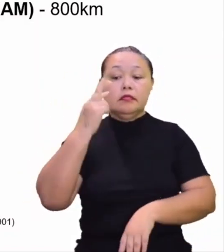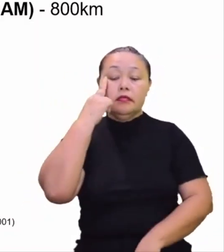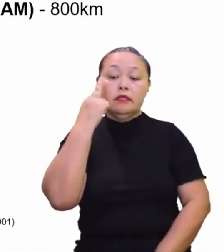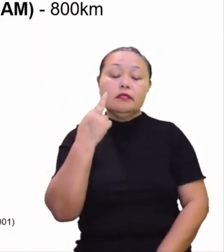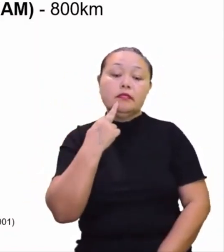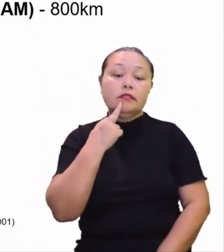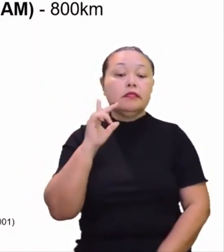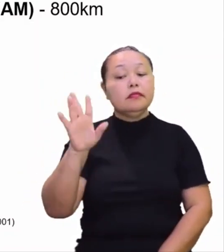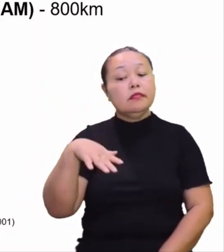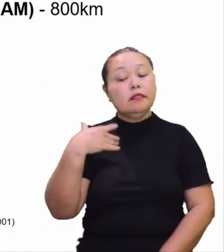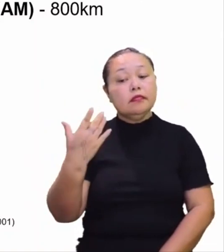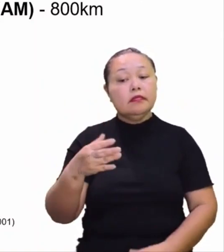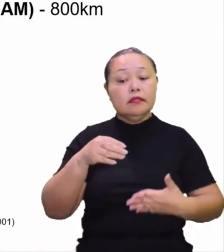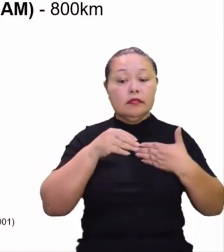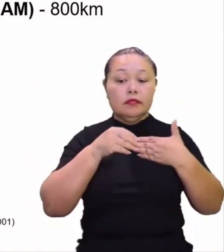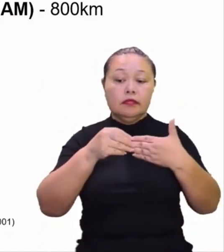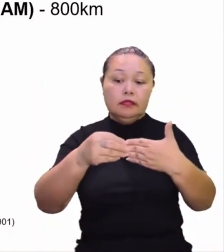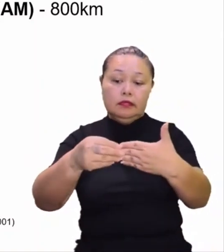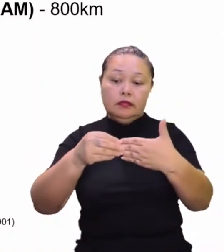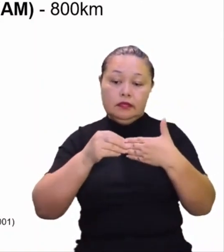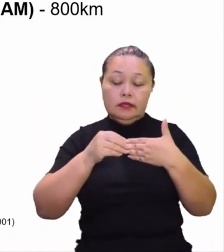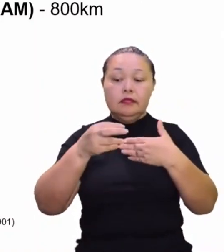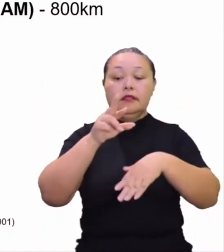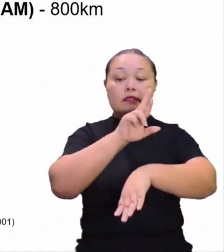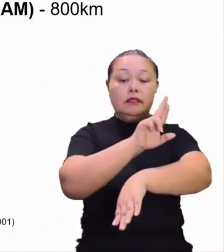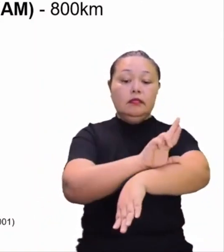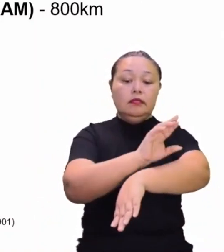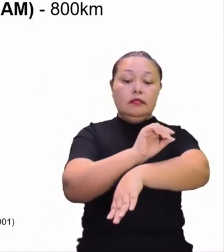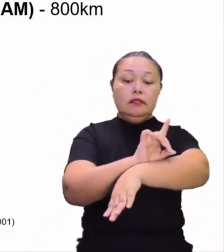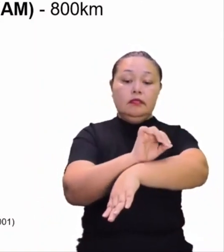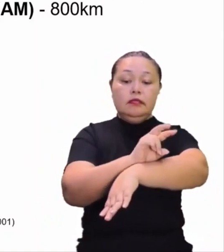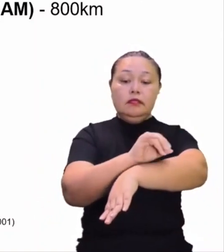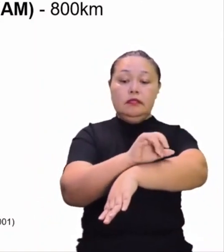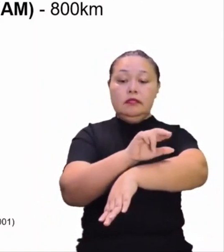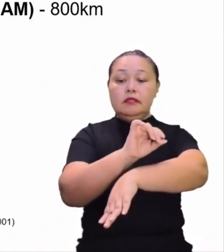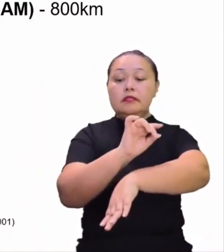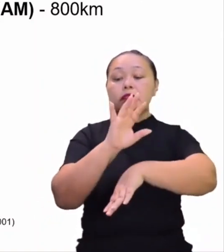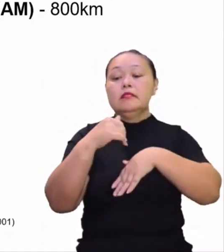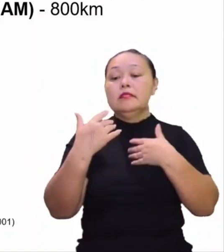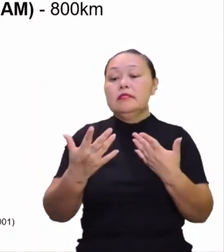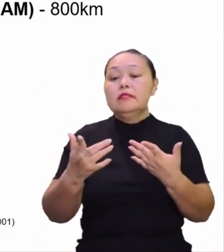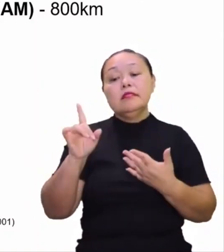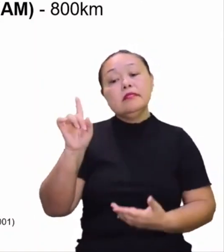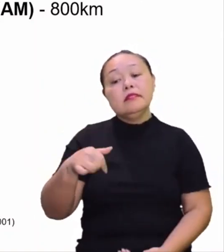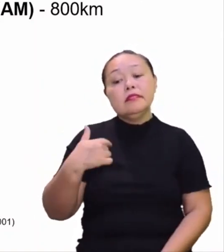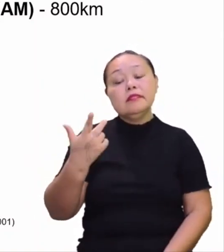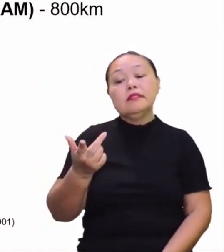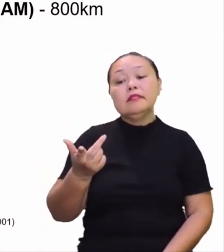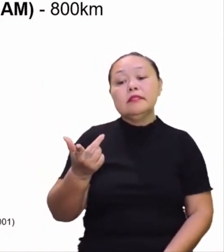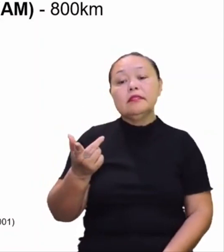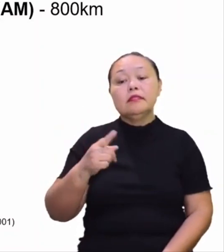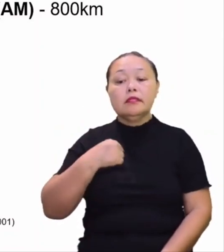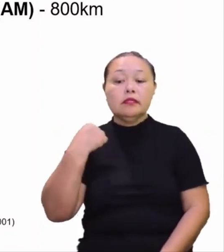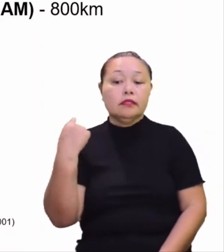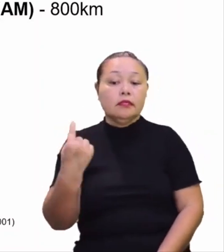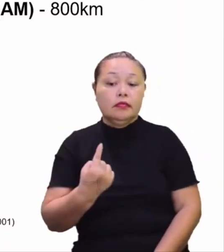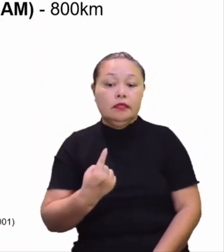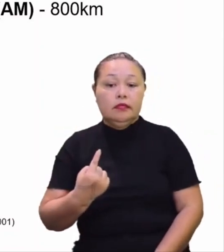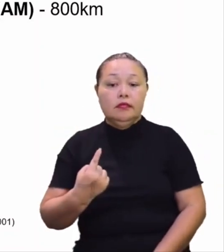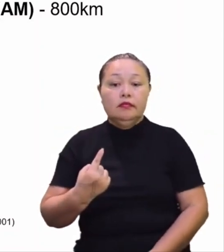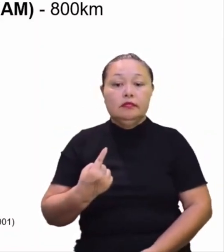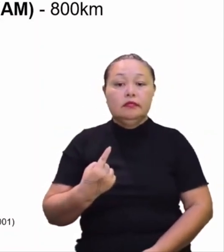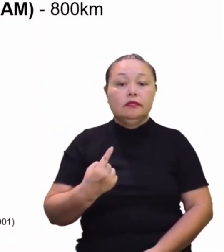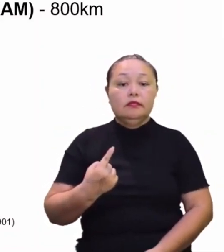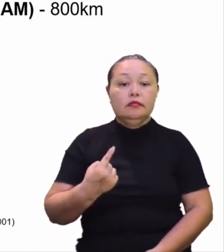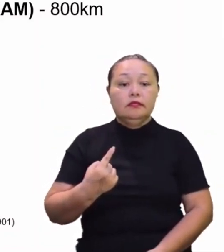o transporte rodoviário é o que predomina no estado de Rondônia. É isso aí, Rogério. Nós